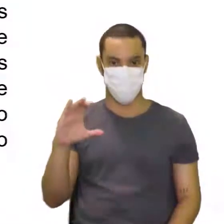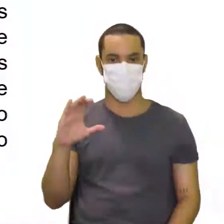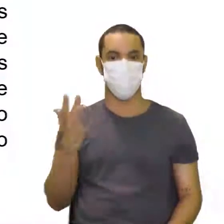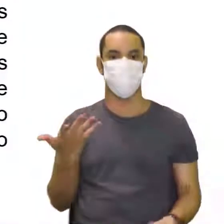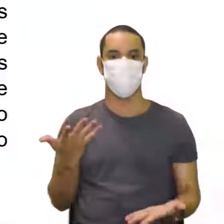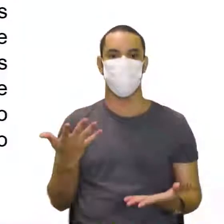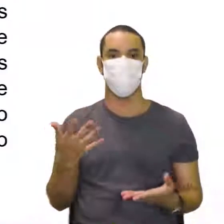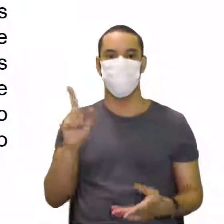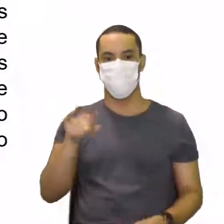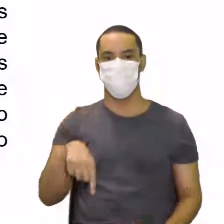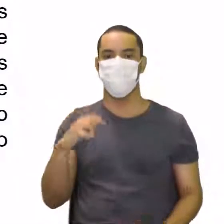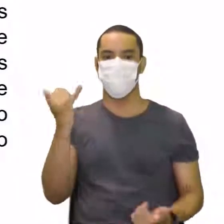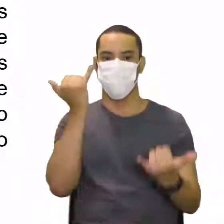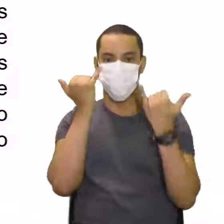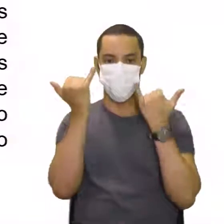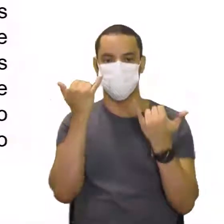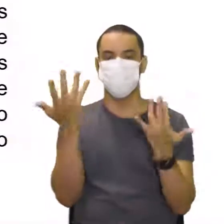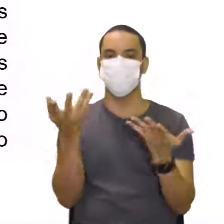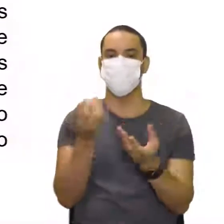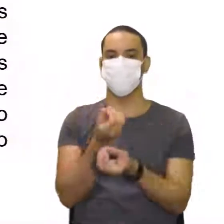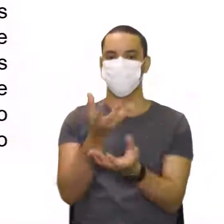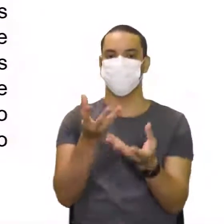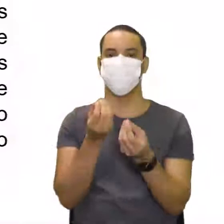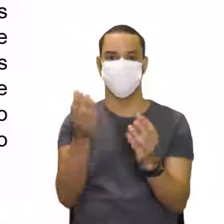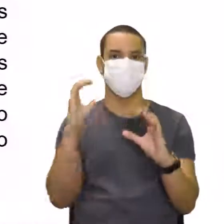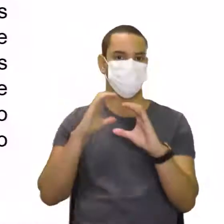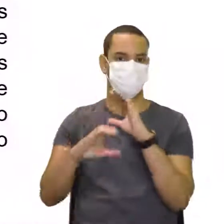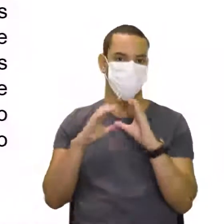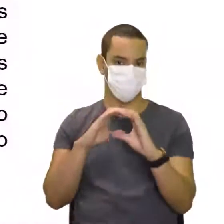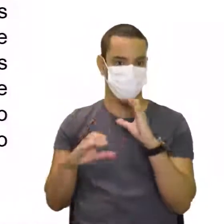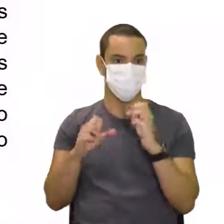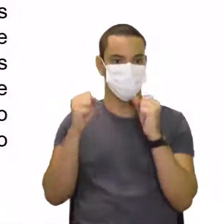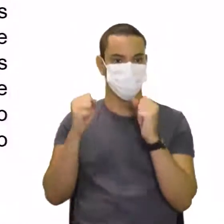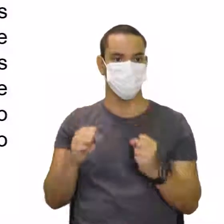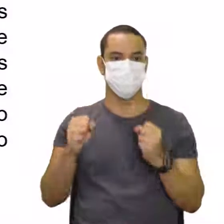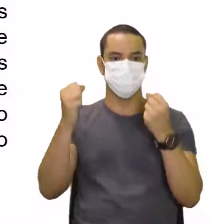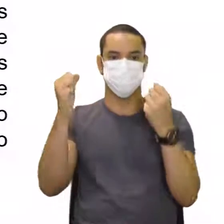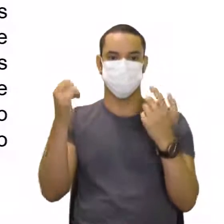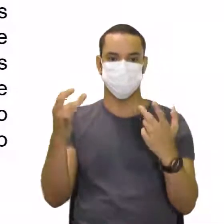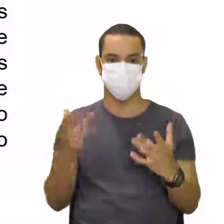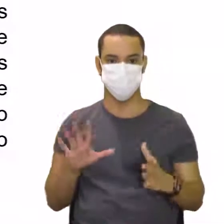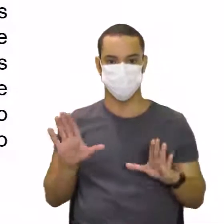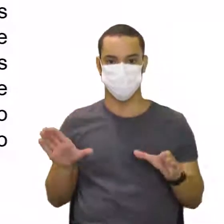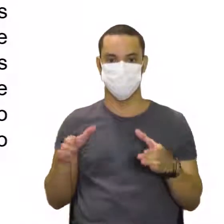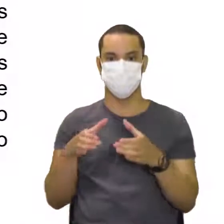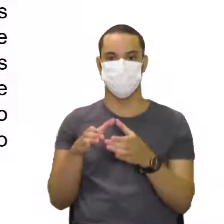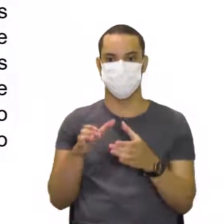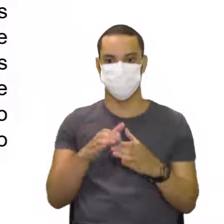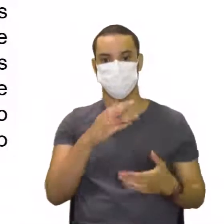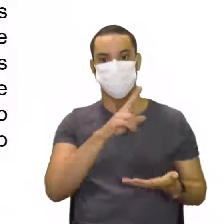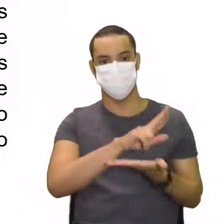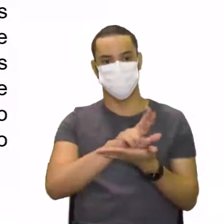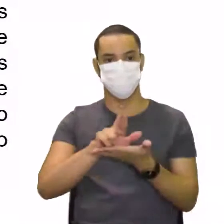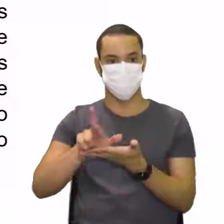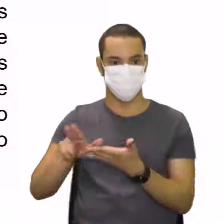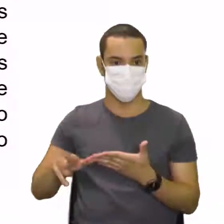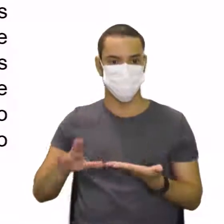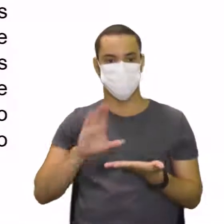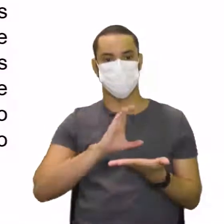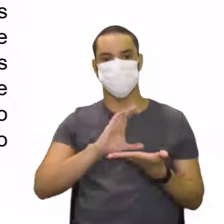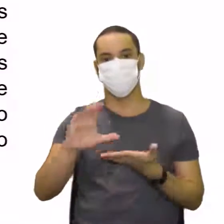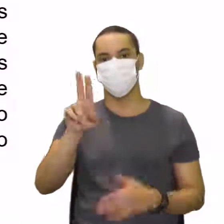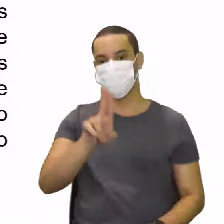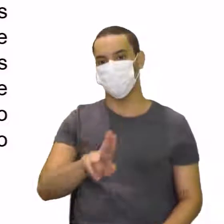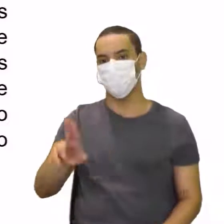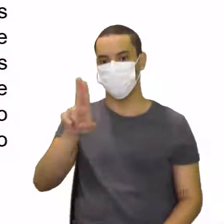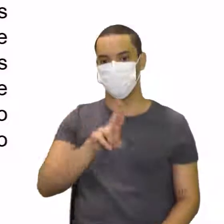e comunicação, TIC, pode ser definida como um conjunto de recursos tecnológicos utilizados de